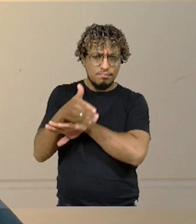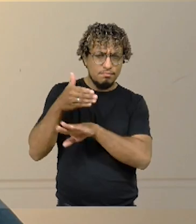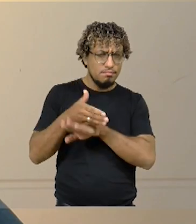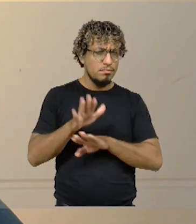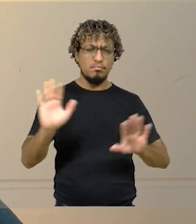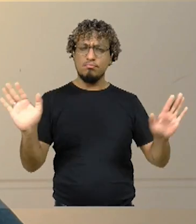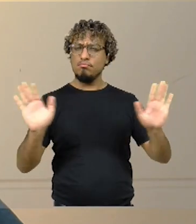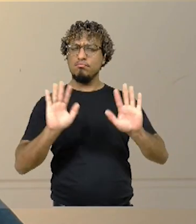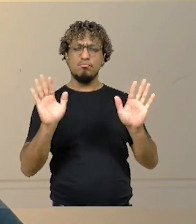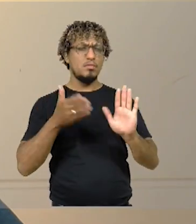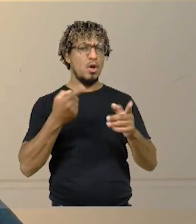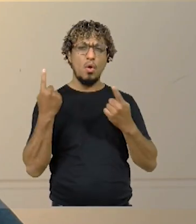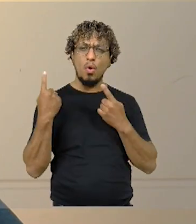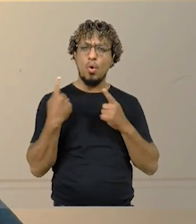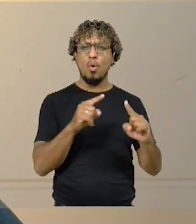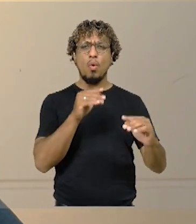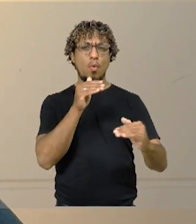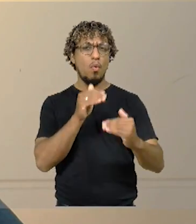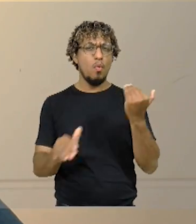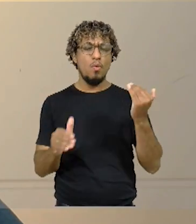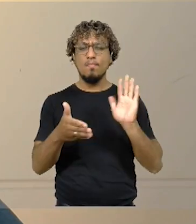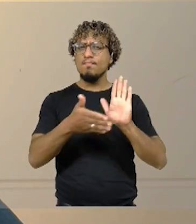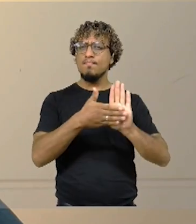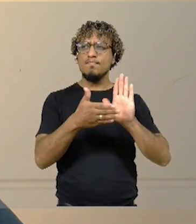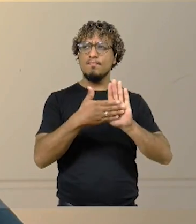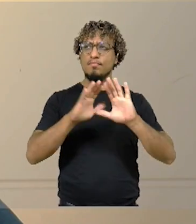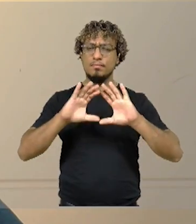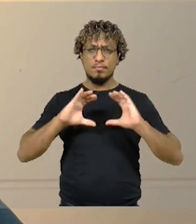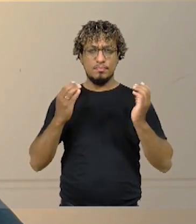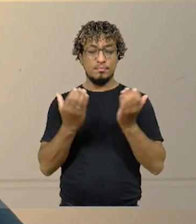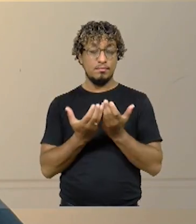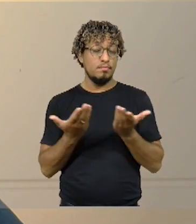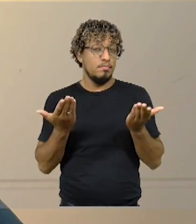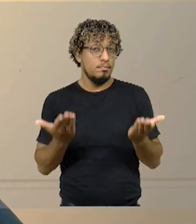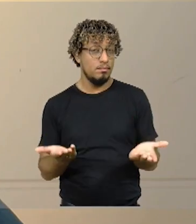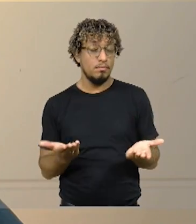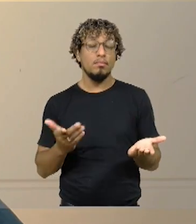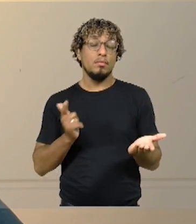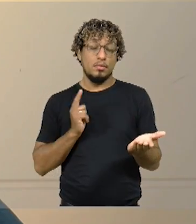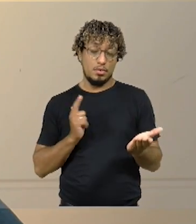né? Você tem aí várias associações de catadores, né? Várias